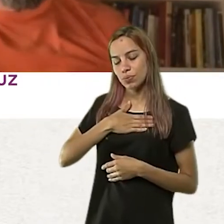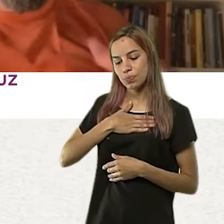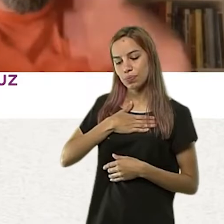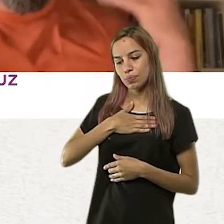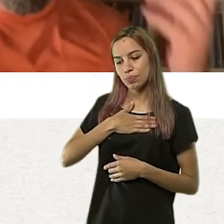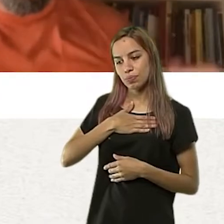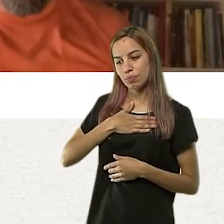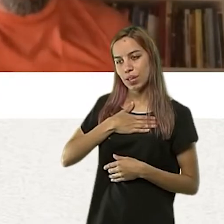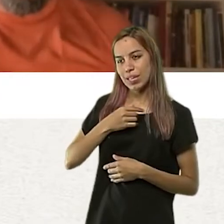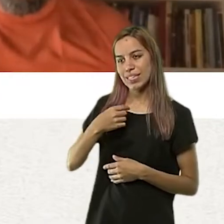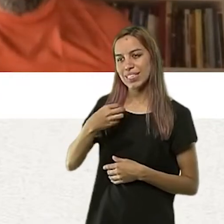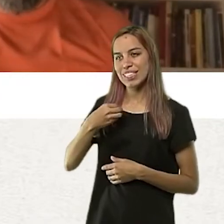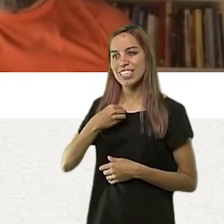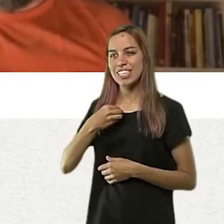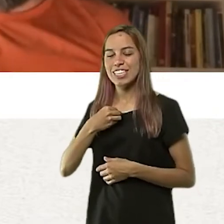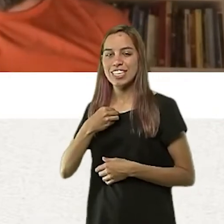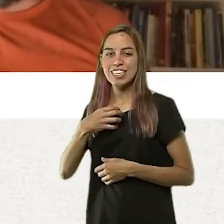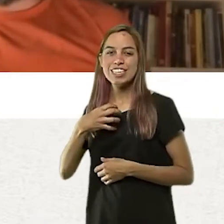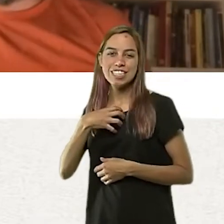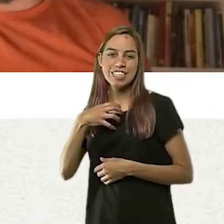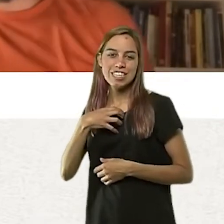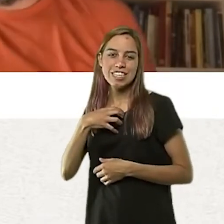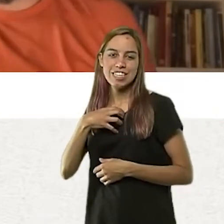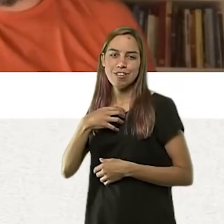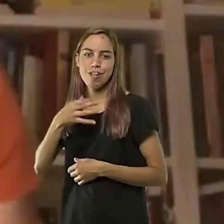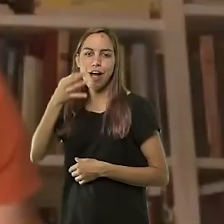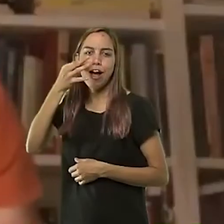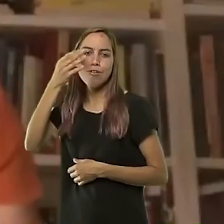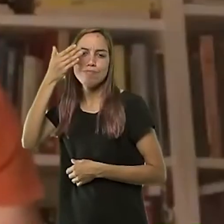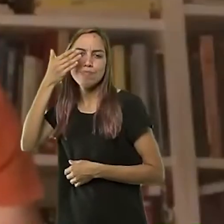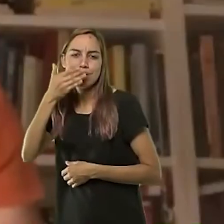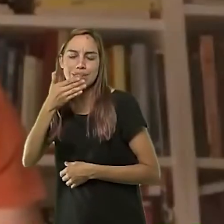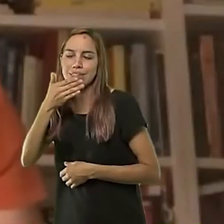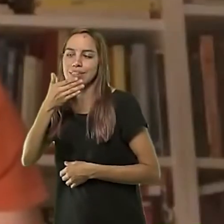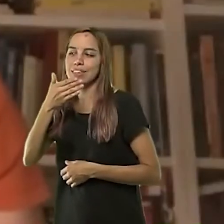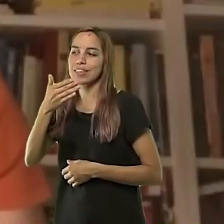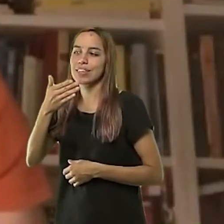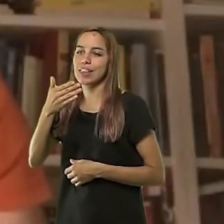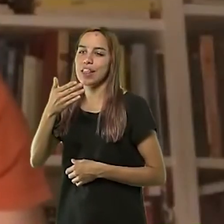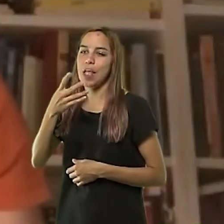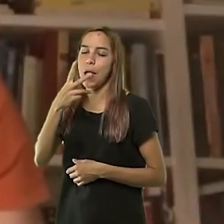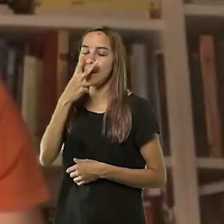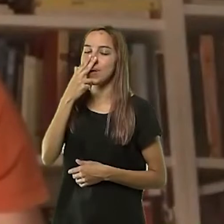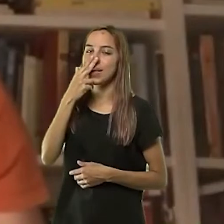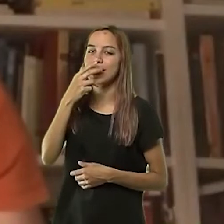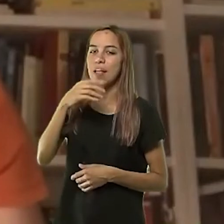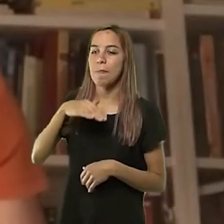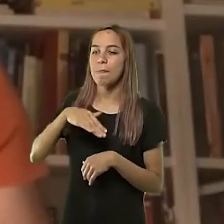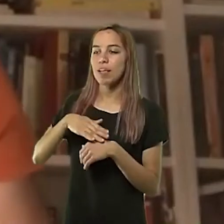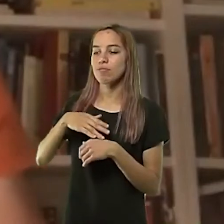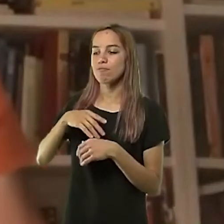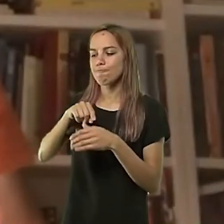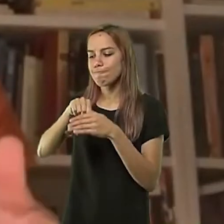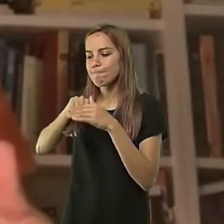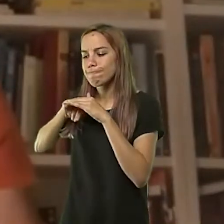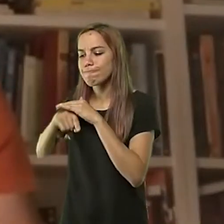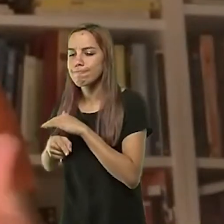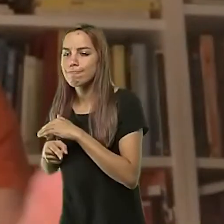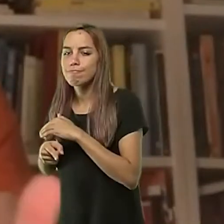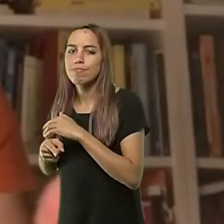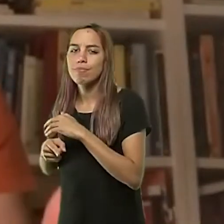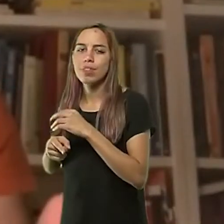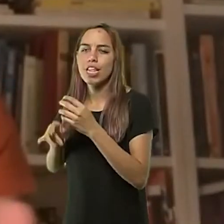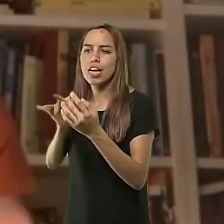os alunos e obviamente temos uma experiência muito mais rica do que simplesmente gravar, ainda que a